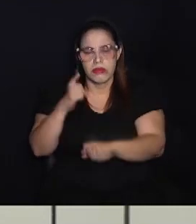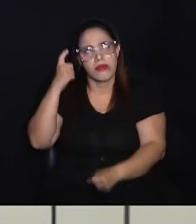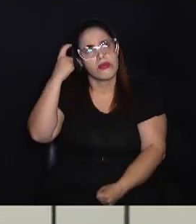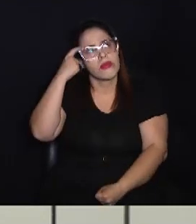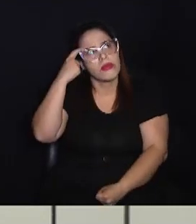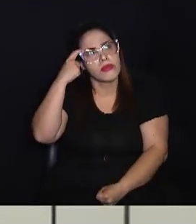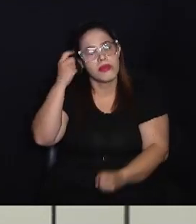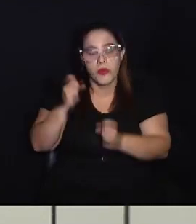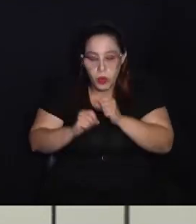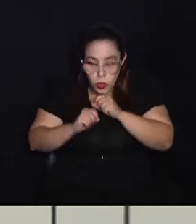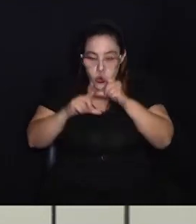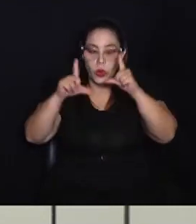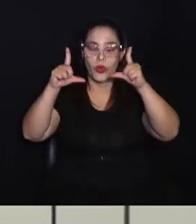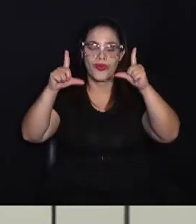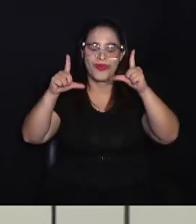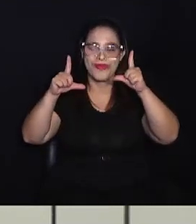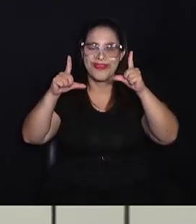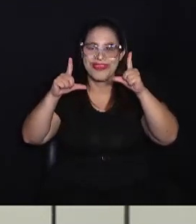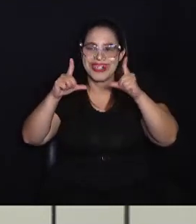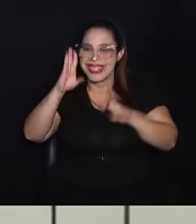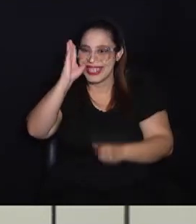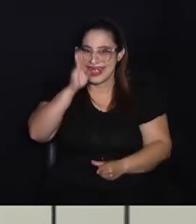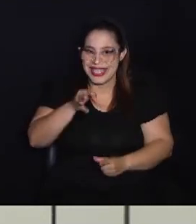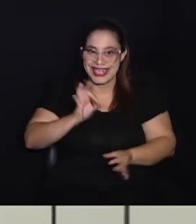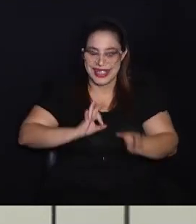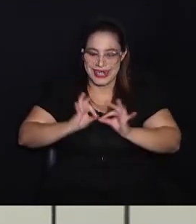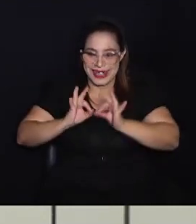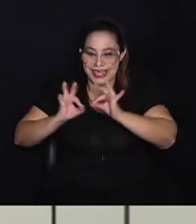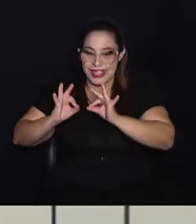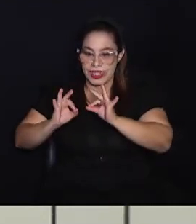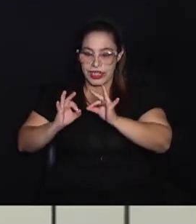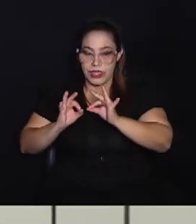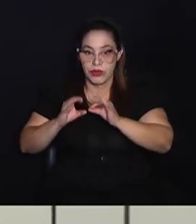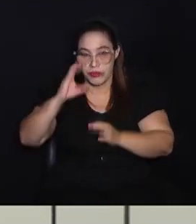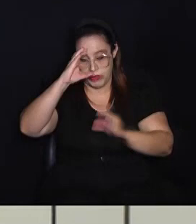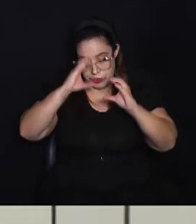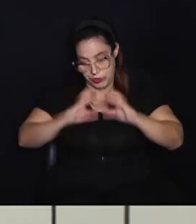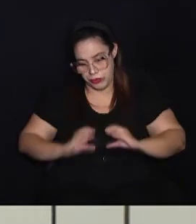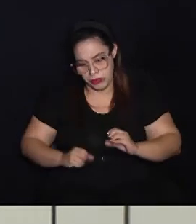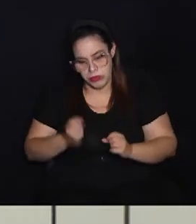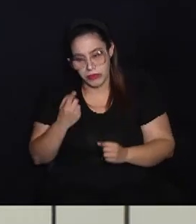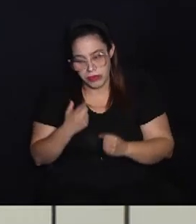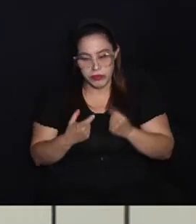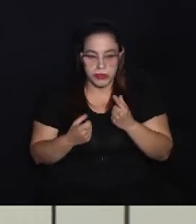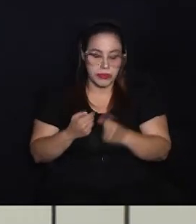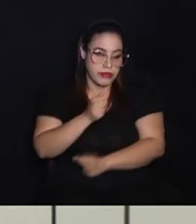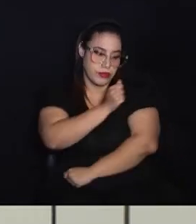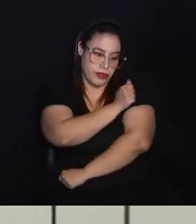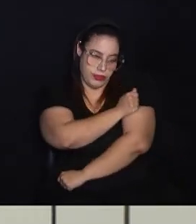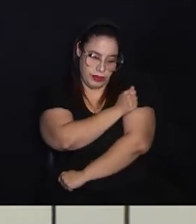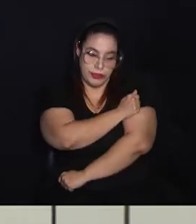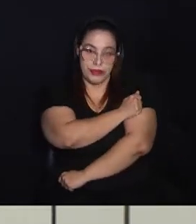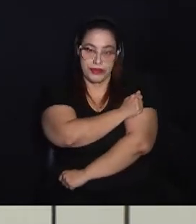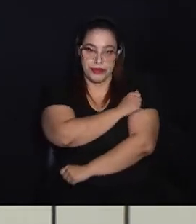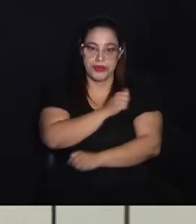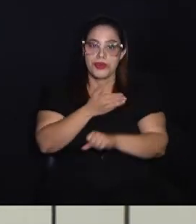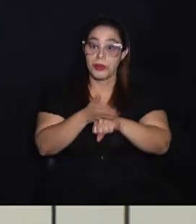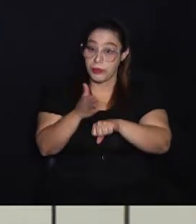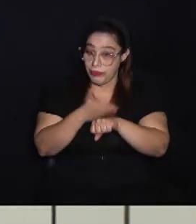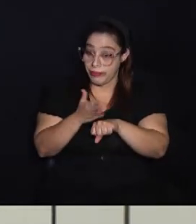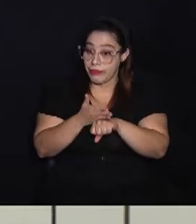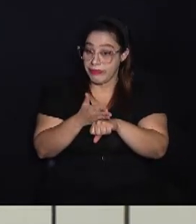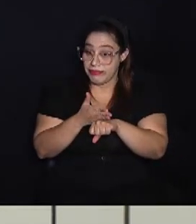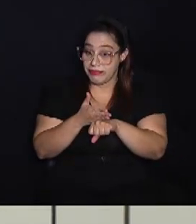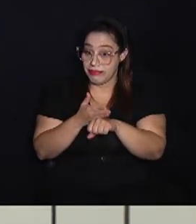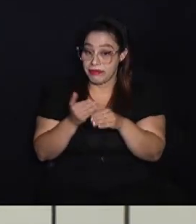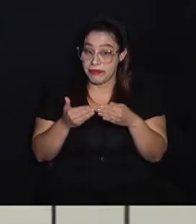para despertar os potenciais técnicos e comportamentais de cada um dos estagiários de forma prática. A